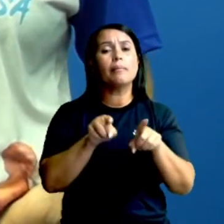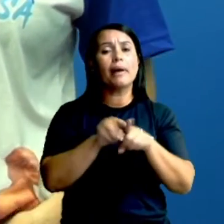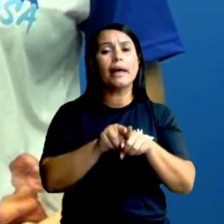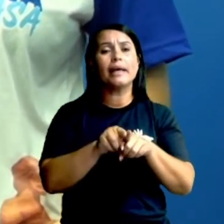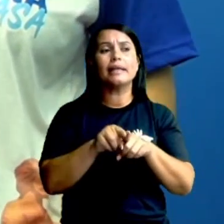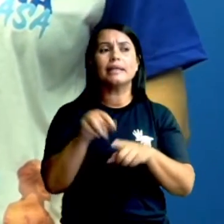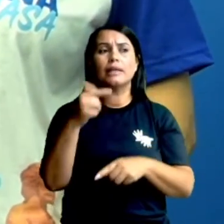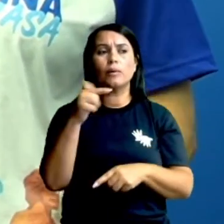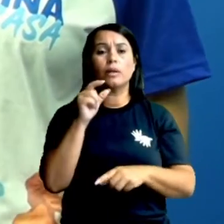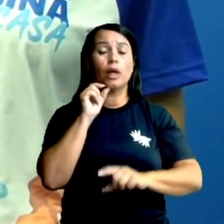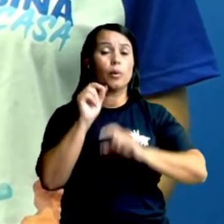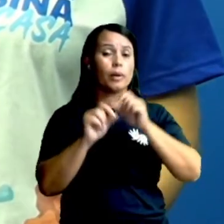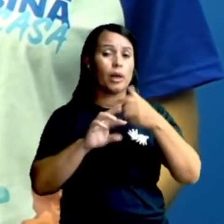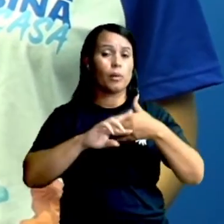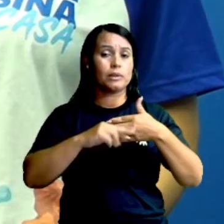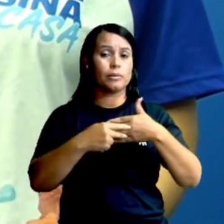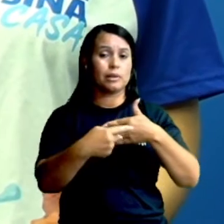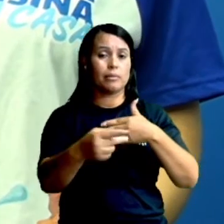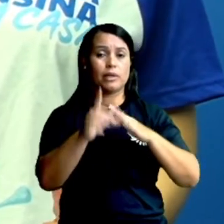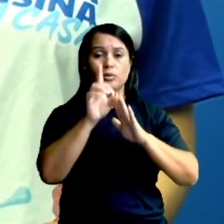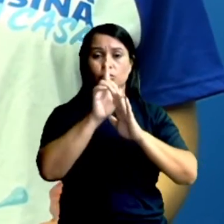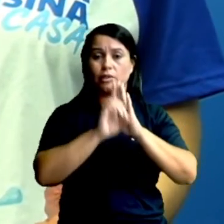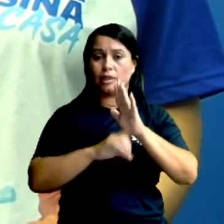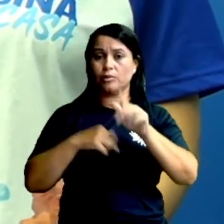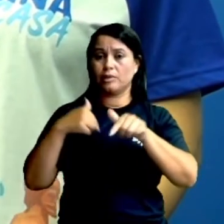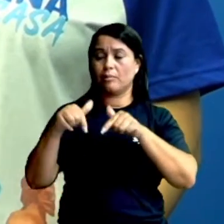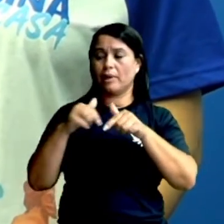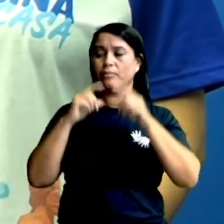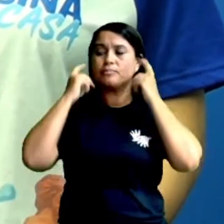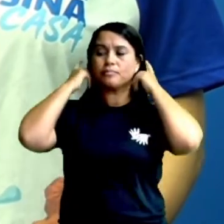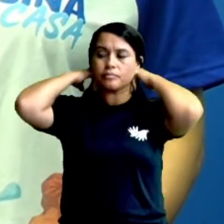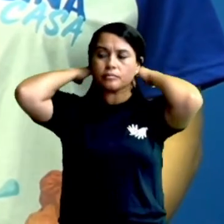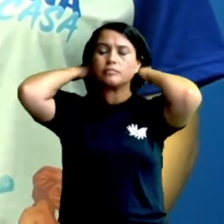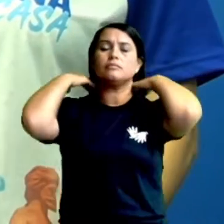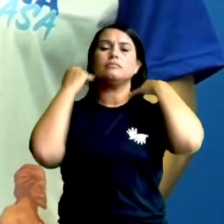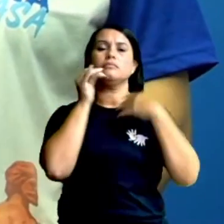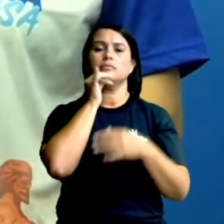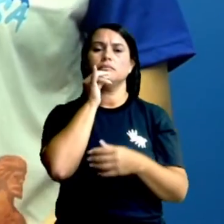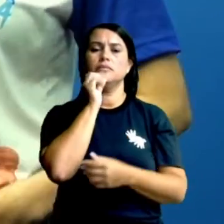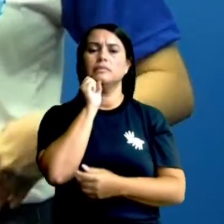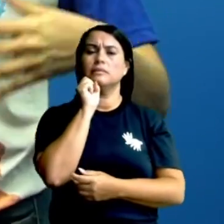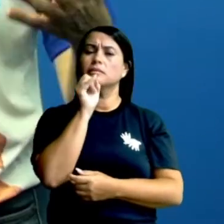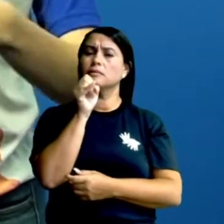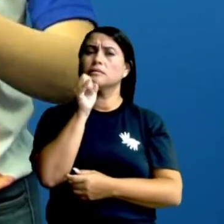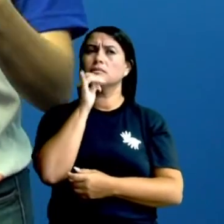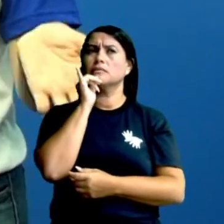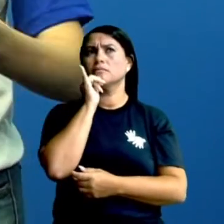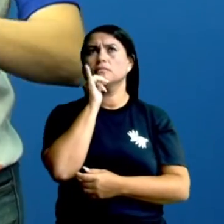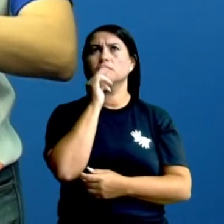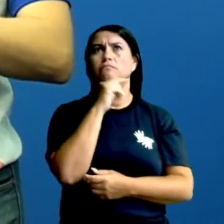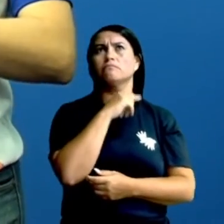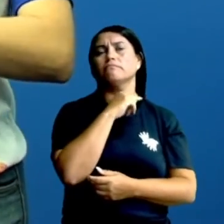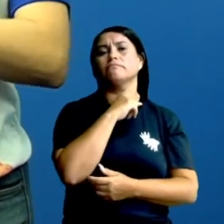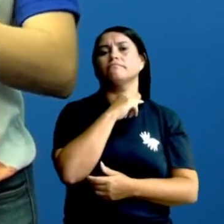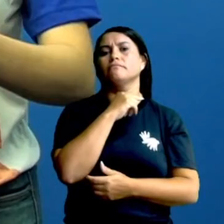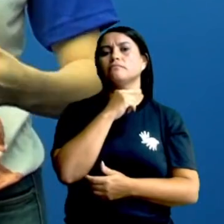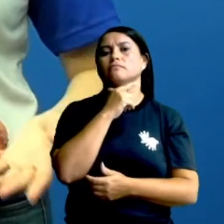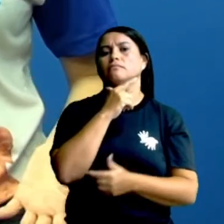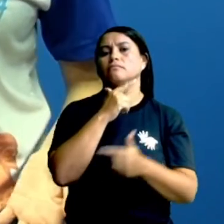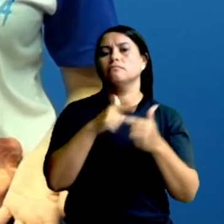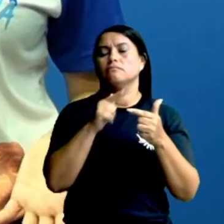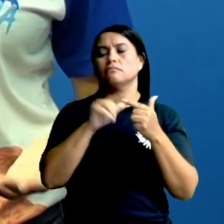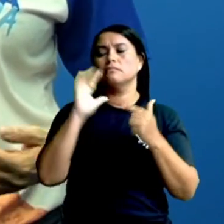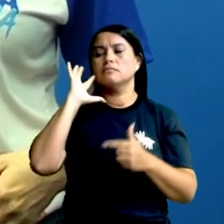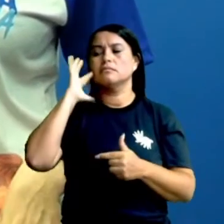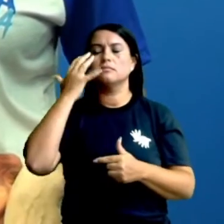não possuem, consequentemente, os direitos trabalhistas. Ou seja, se tem um acidente,